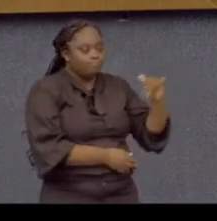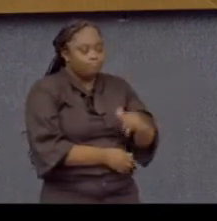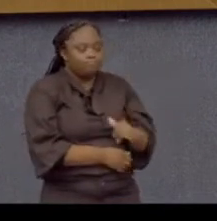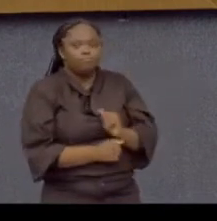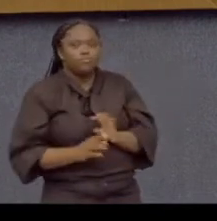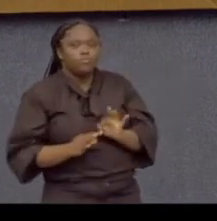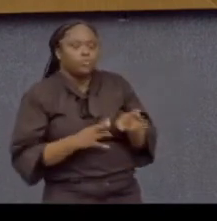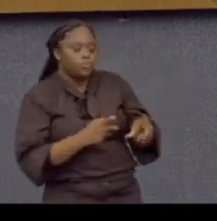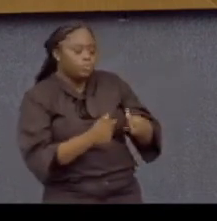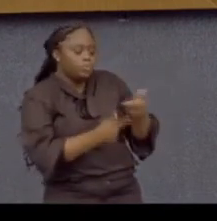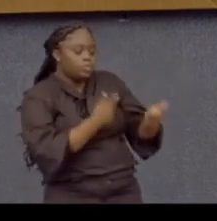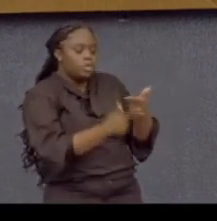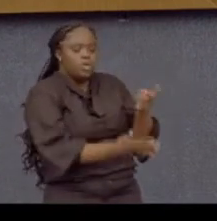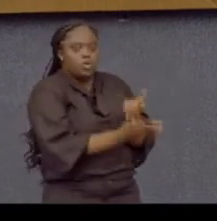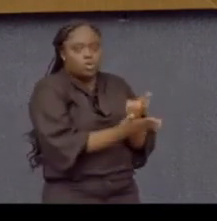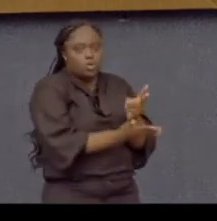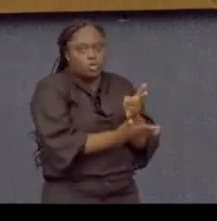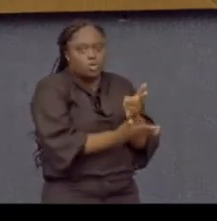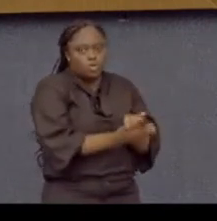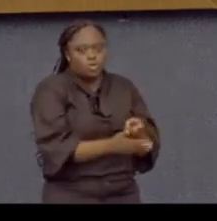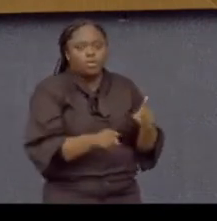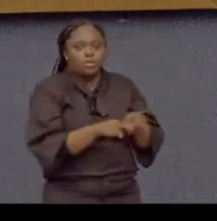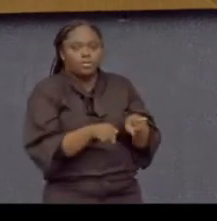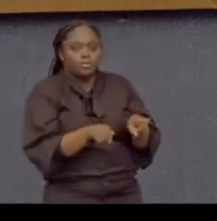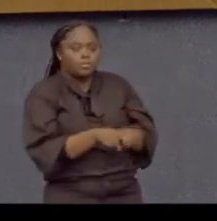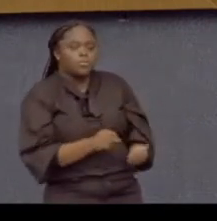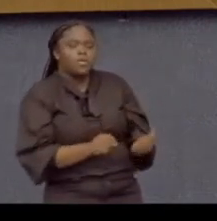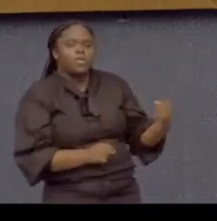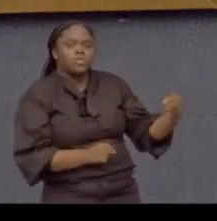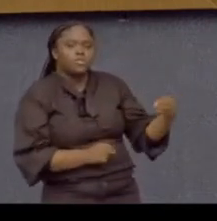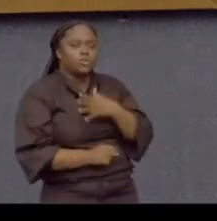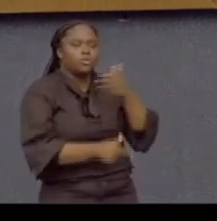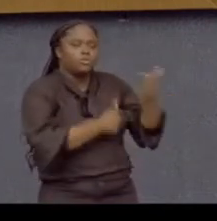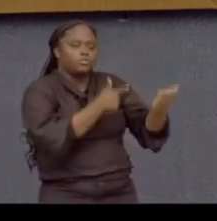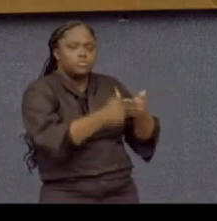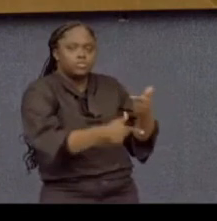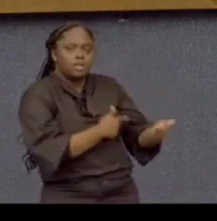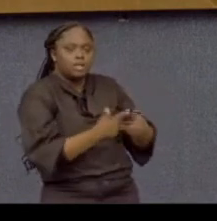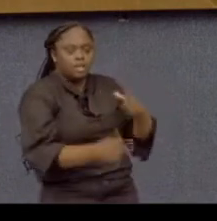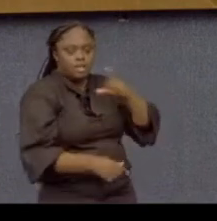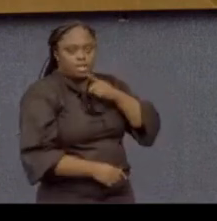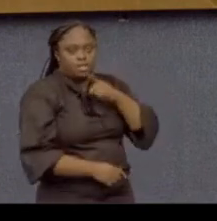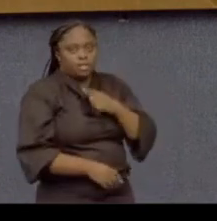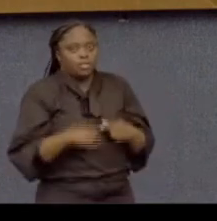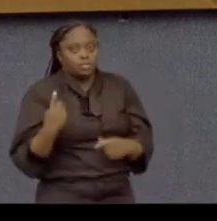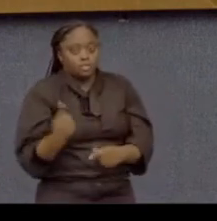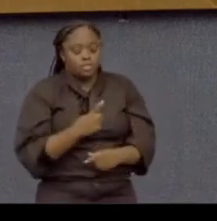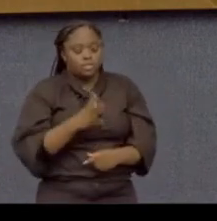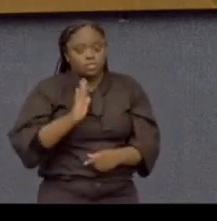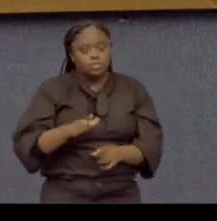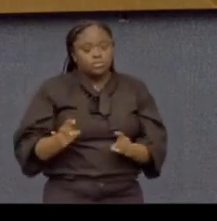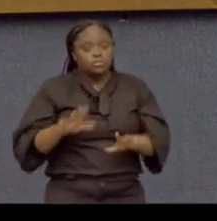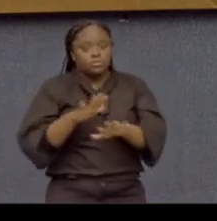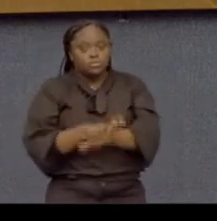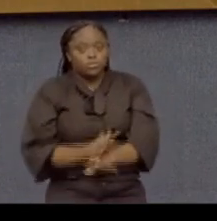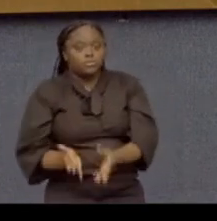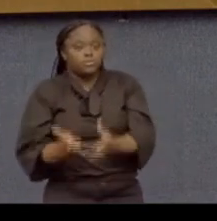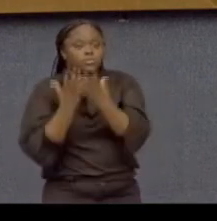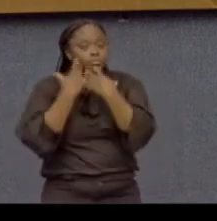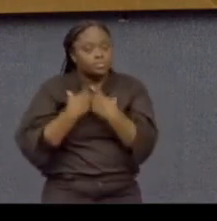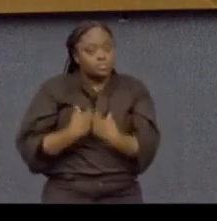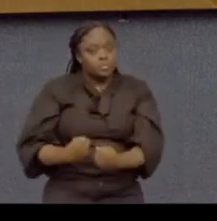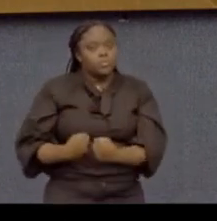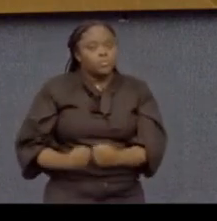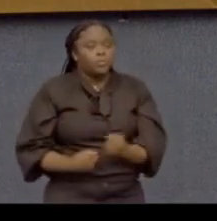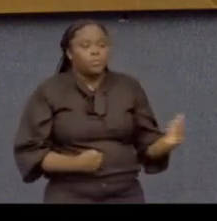manter todos os trabalhos que estão lá e fazer uma série de outros benefícios e serviços. Nós estamos dispostos a receber